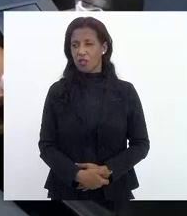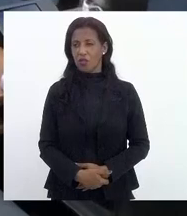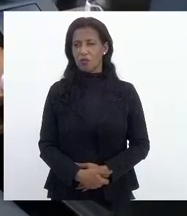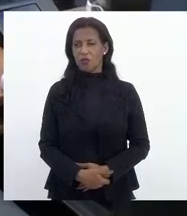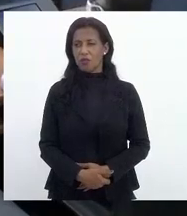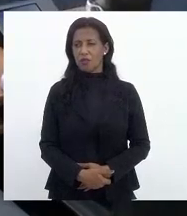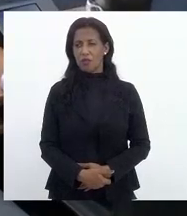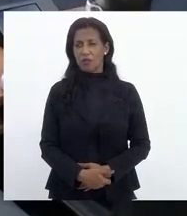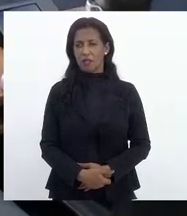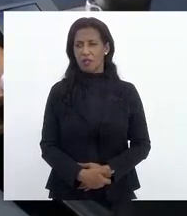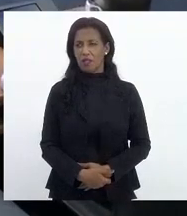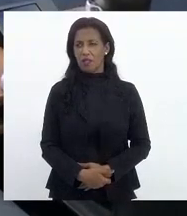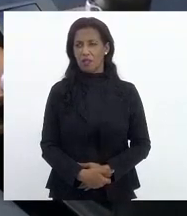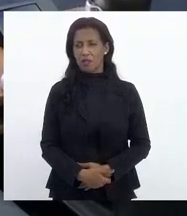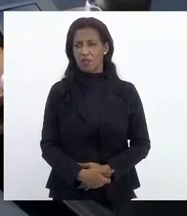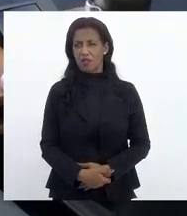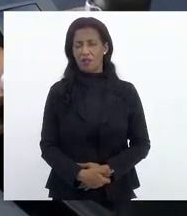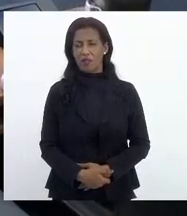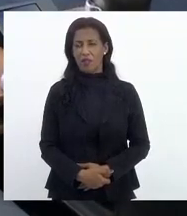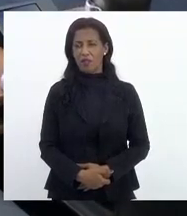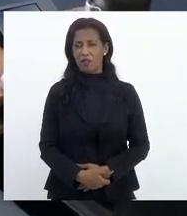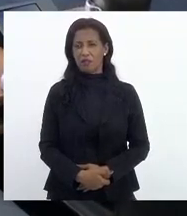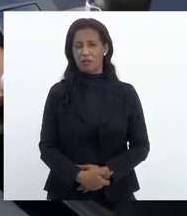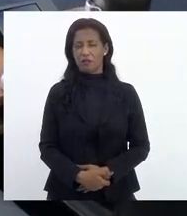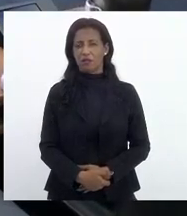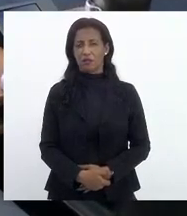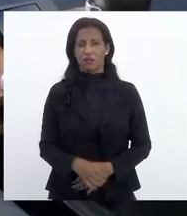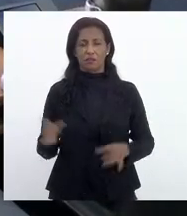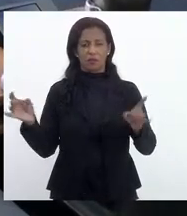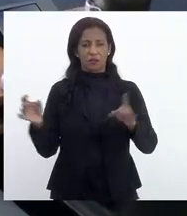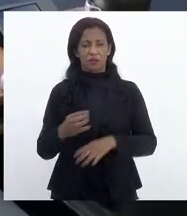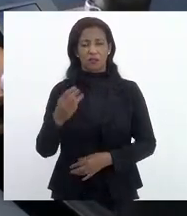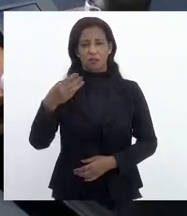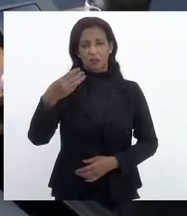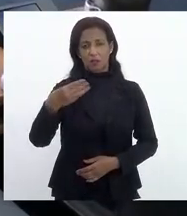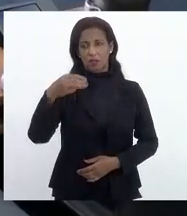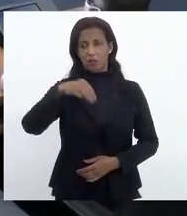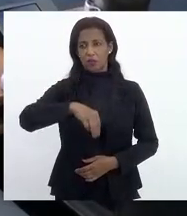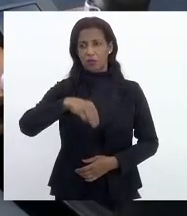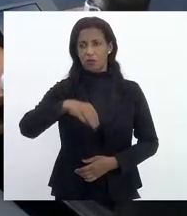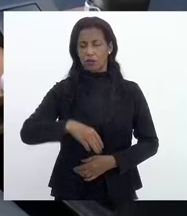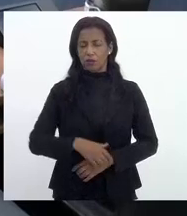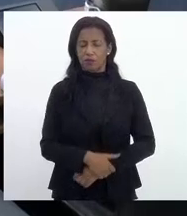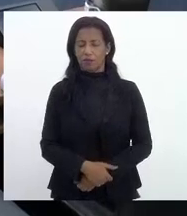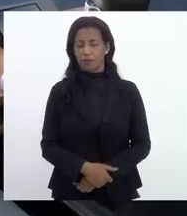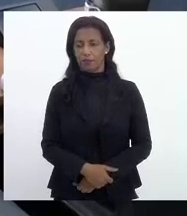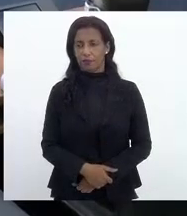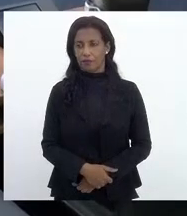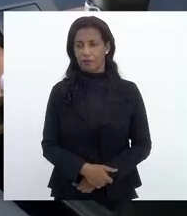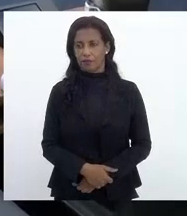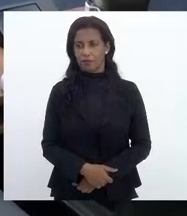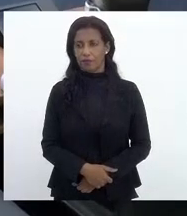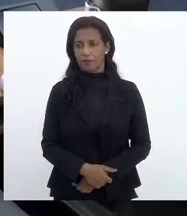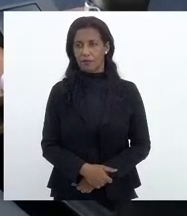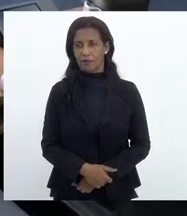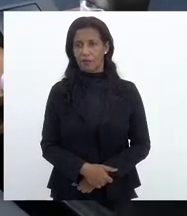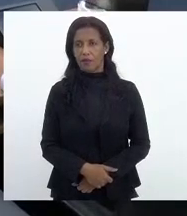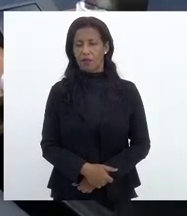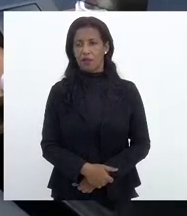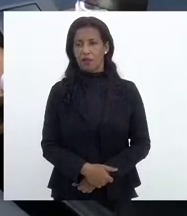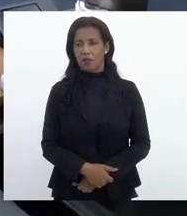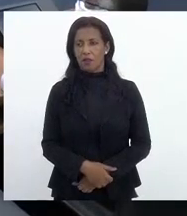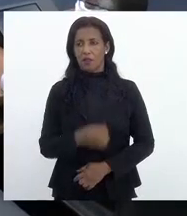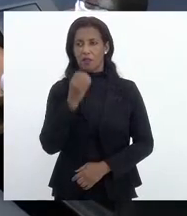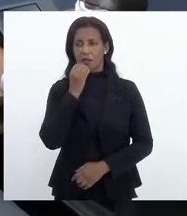E aí o seu tipo de 3 minutos E aí Oi